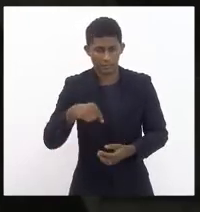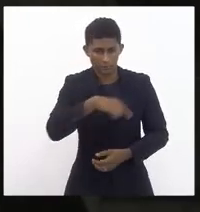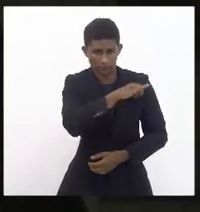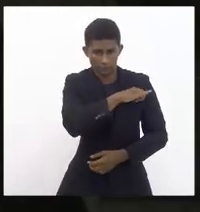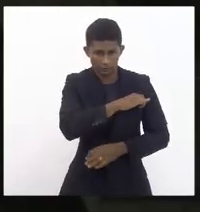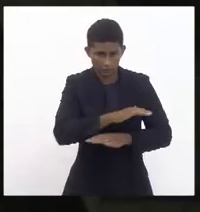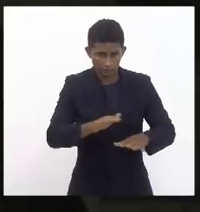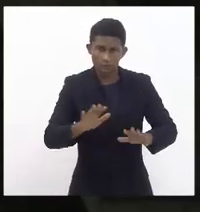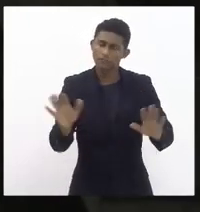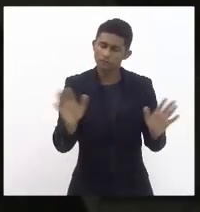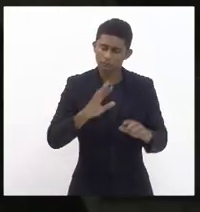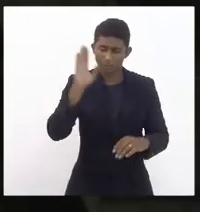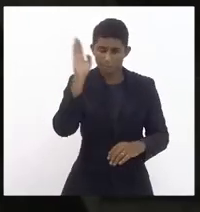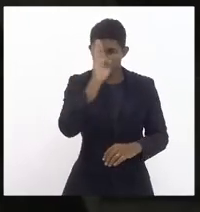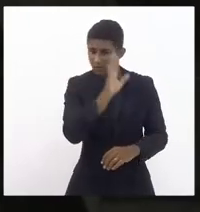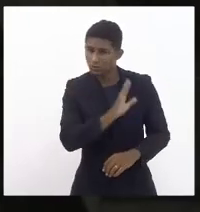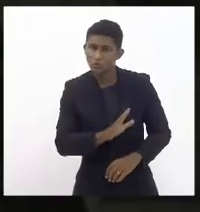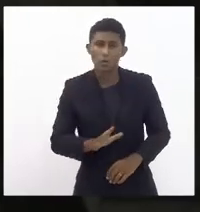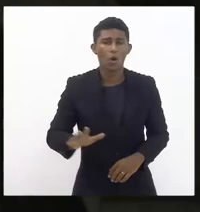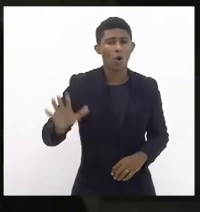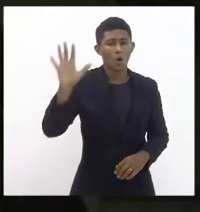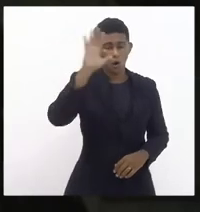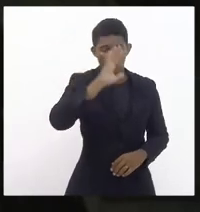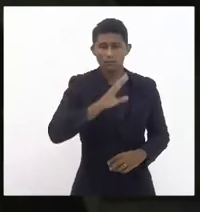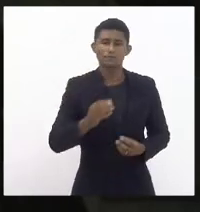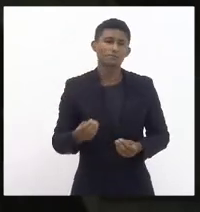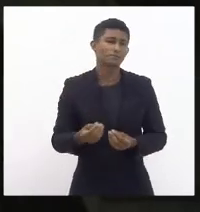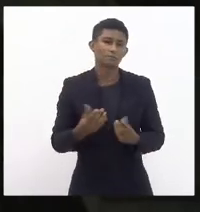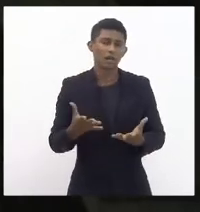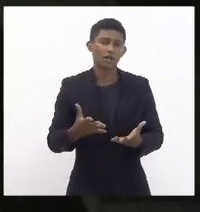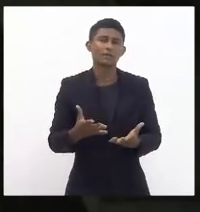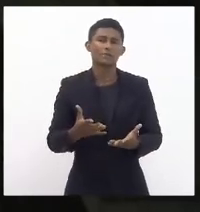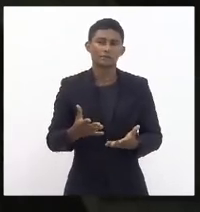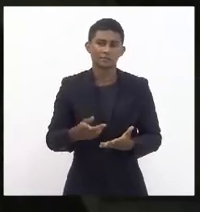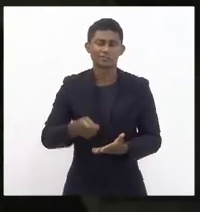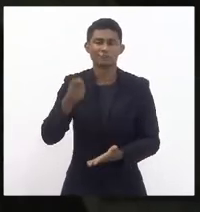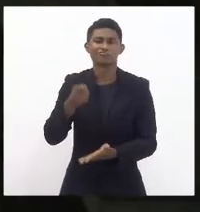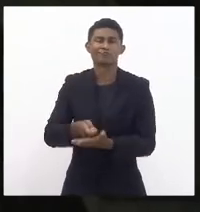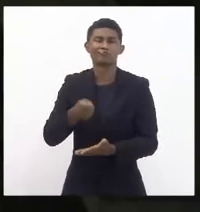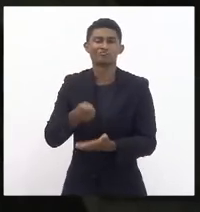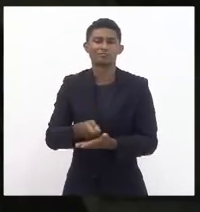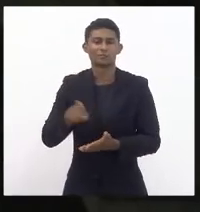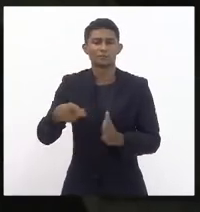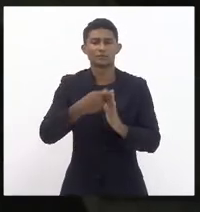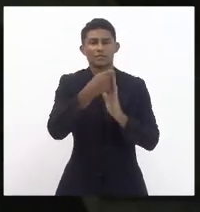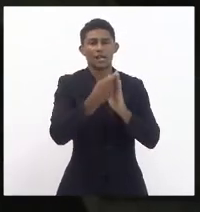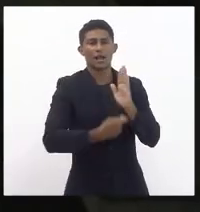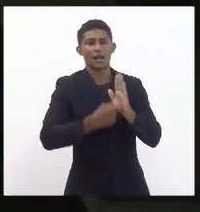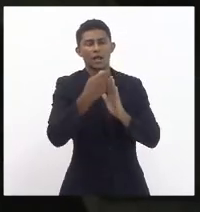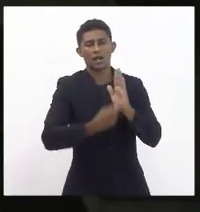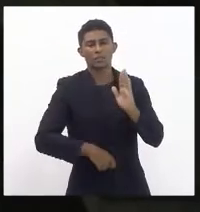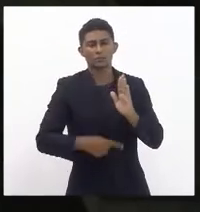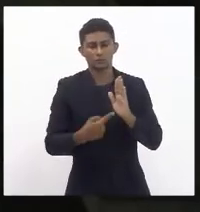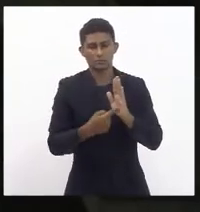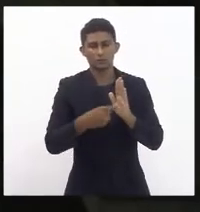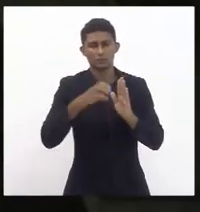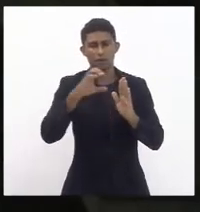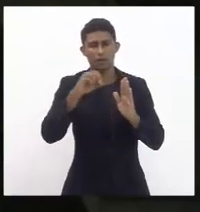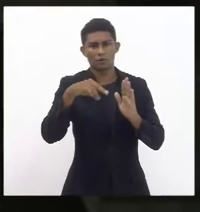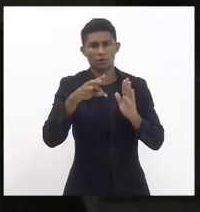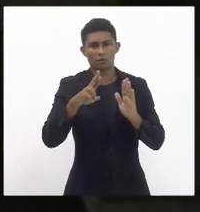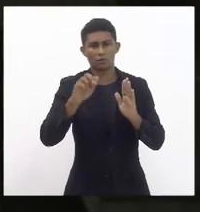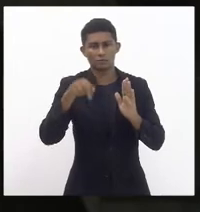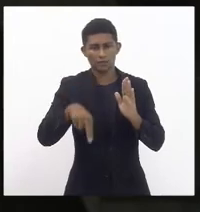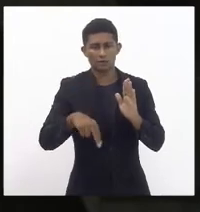inteiro e para que se exija na interpretação do texto do código e da resolução do contran